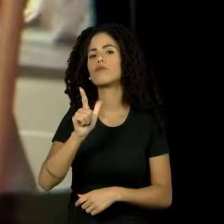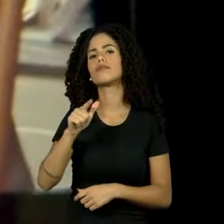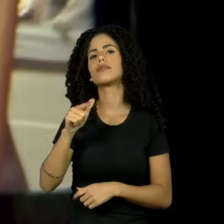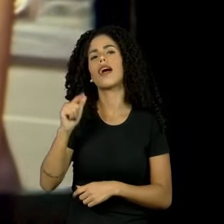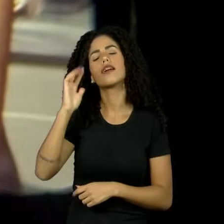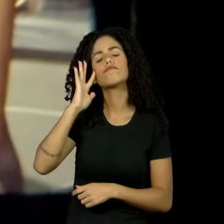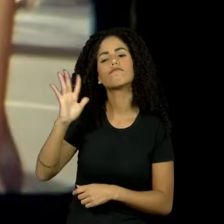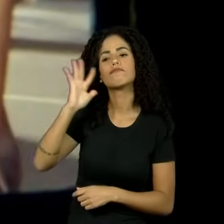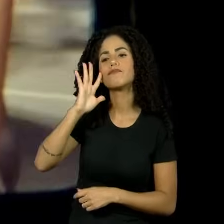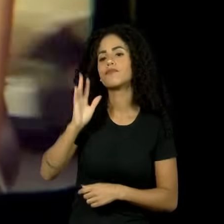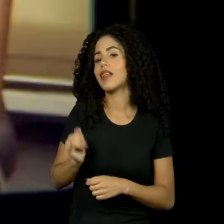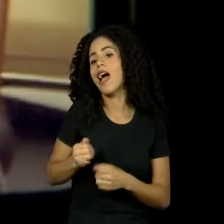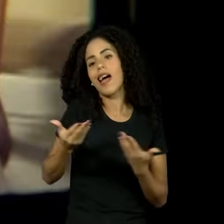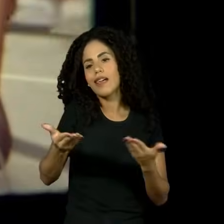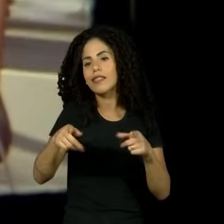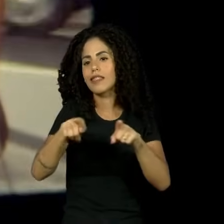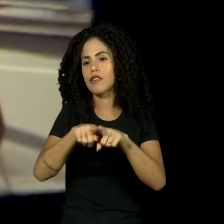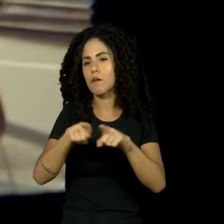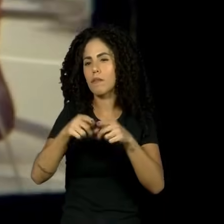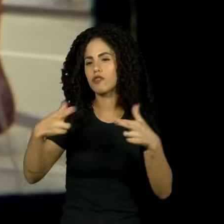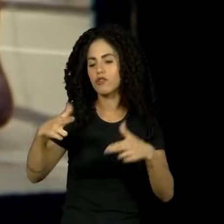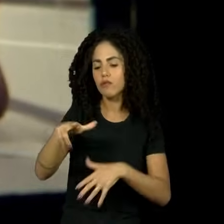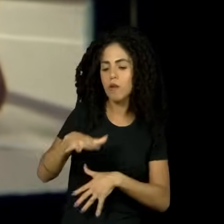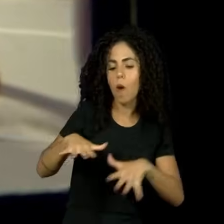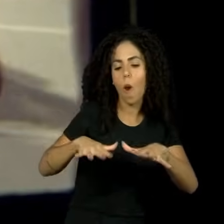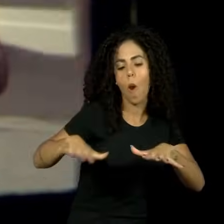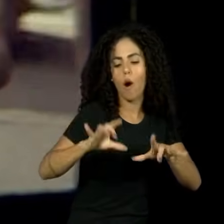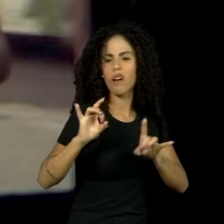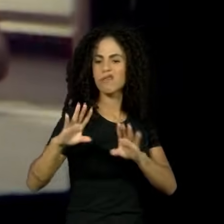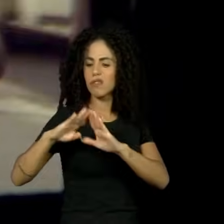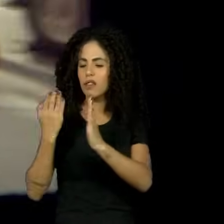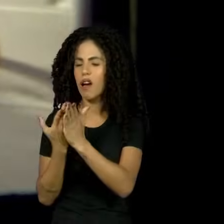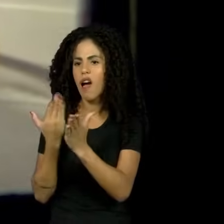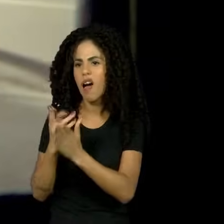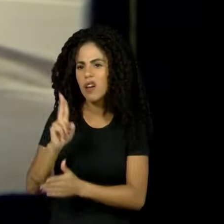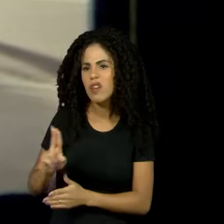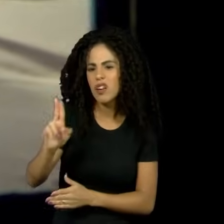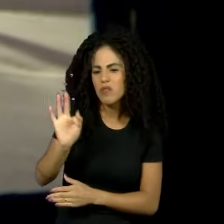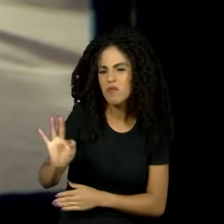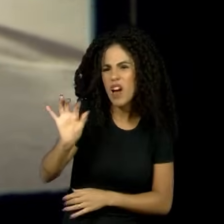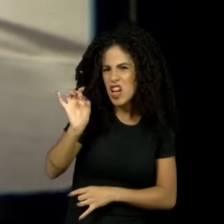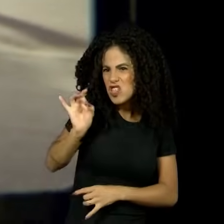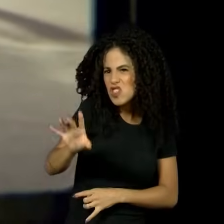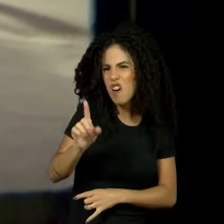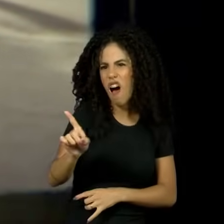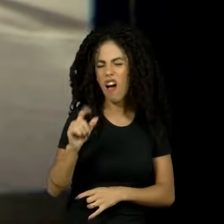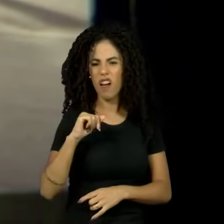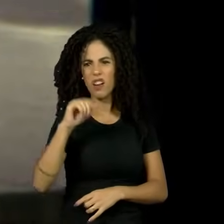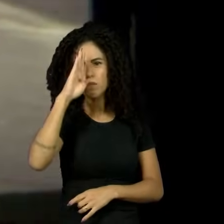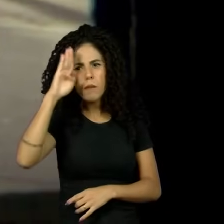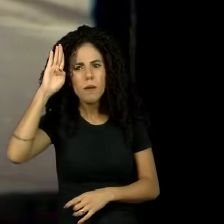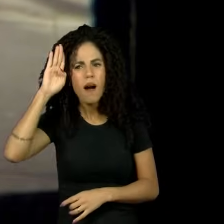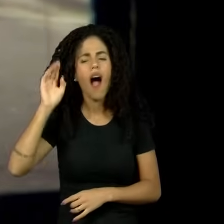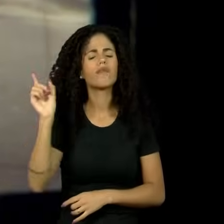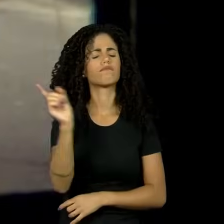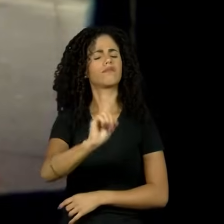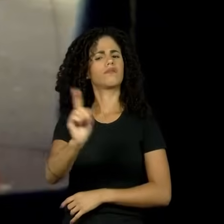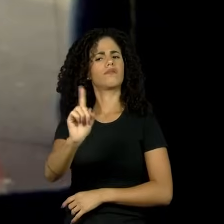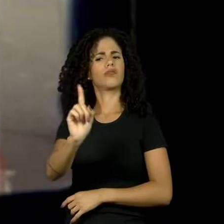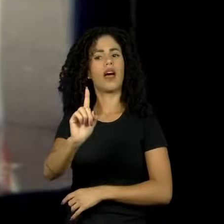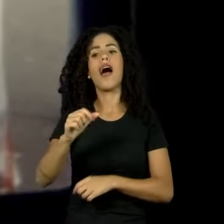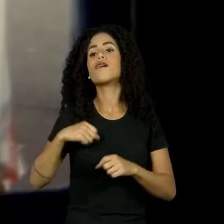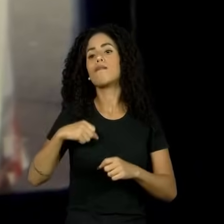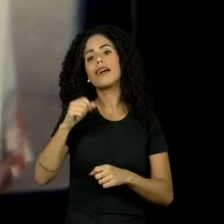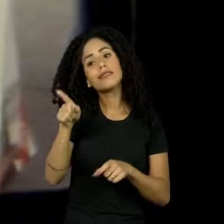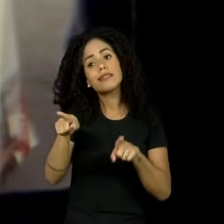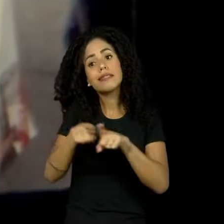longe. Ela não se forma só nos espaços de ensino, ela não se forma só na academia. Não. E eu acho que o